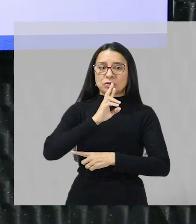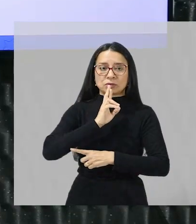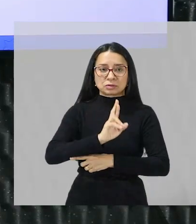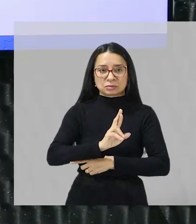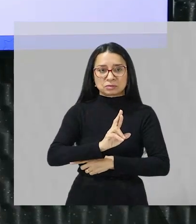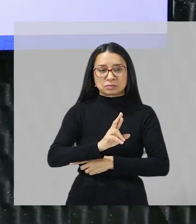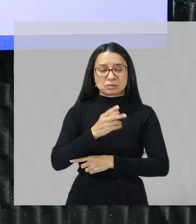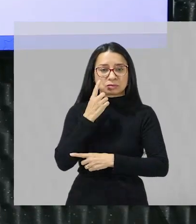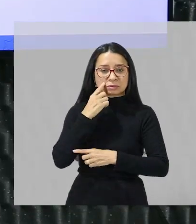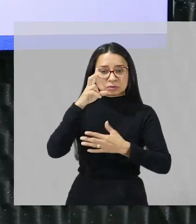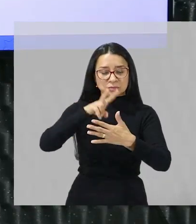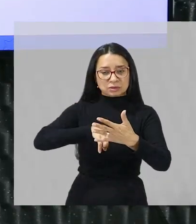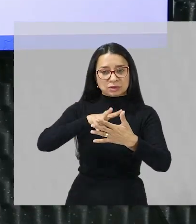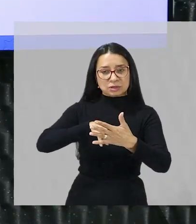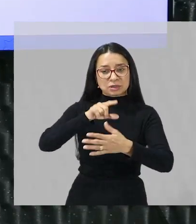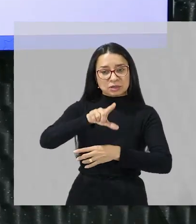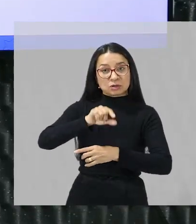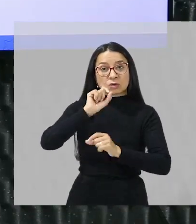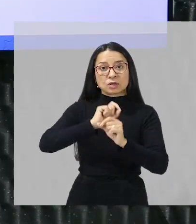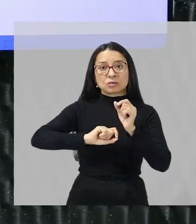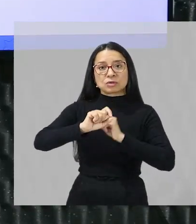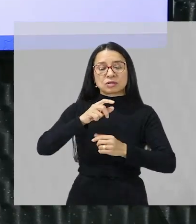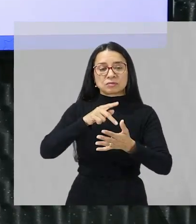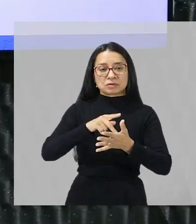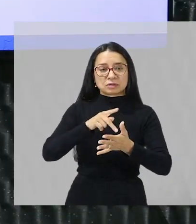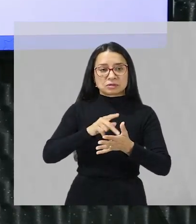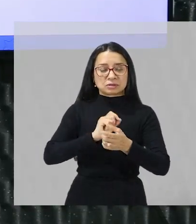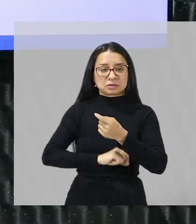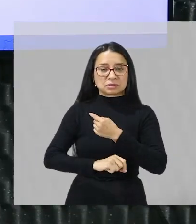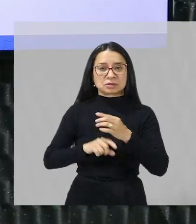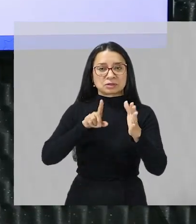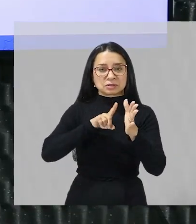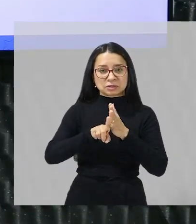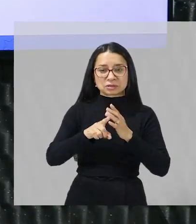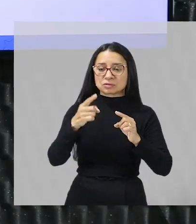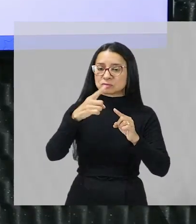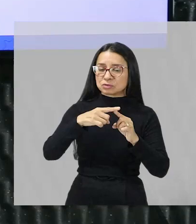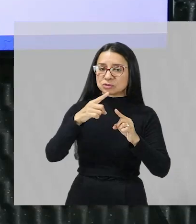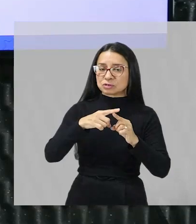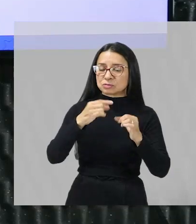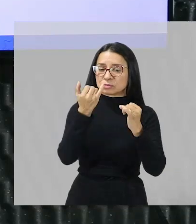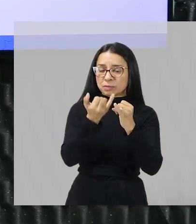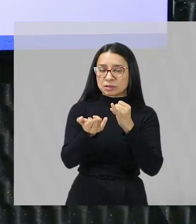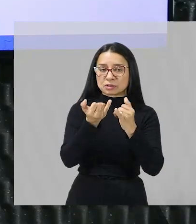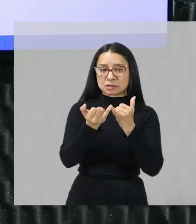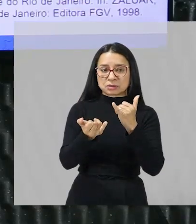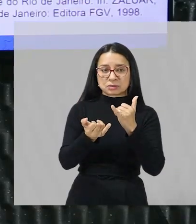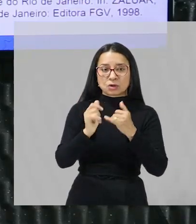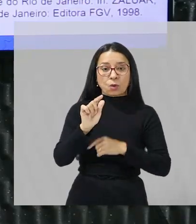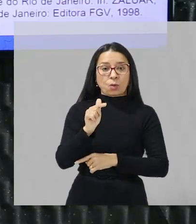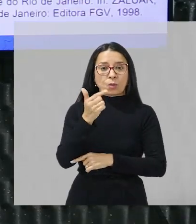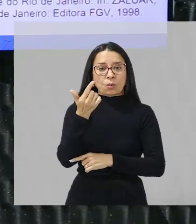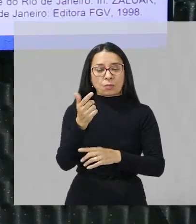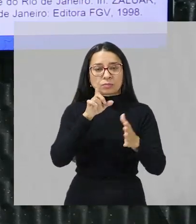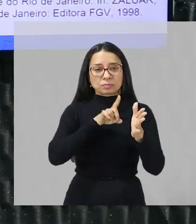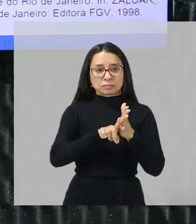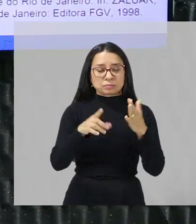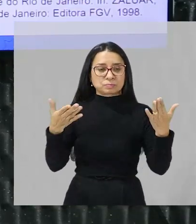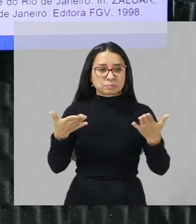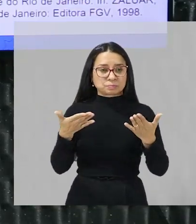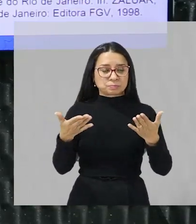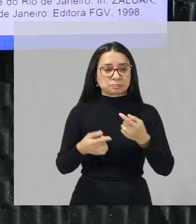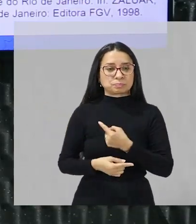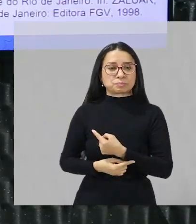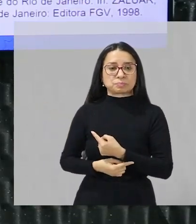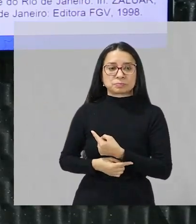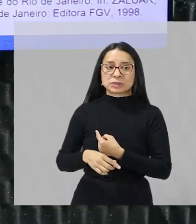e você tem que marcar aquelas que são verdadeiras. São questões de modelos muito parecidos. Vamos para outra questão agora?